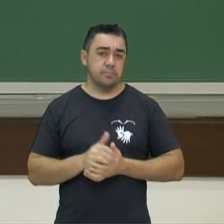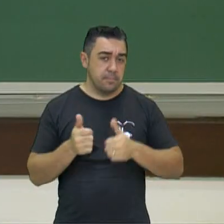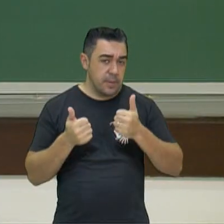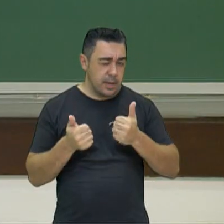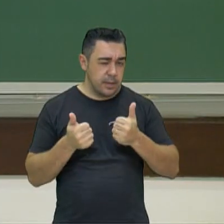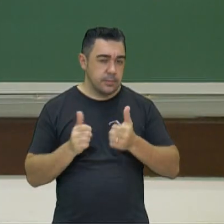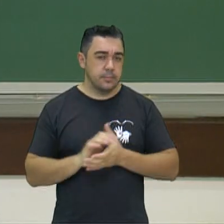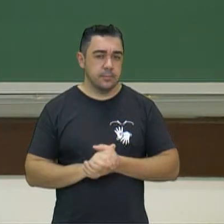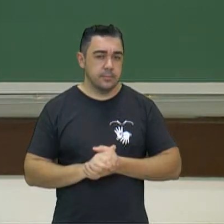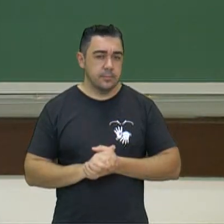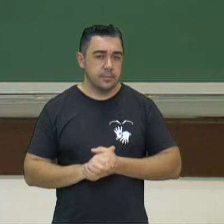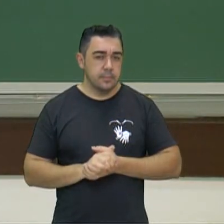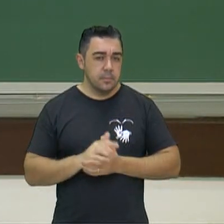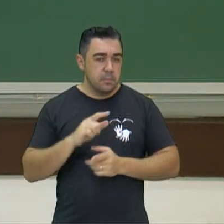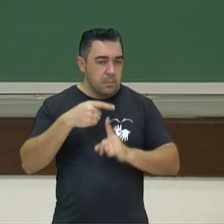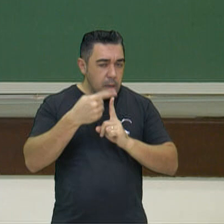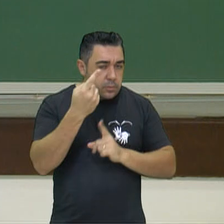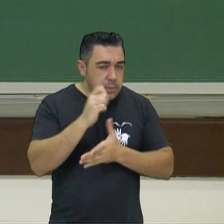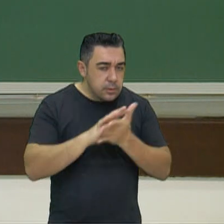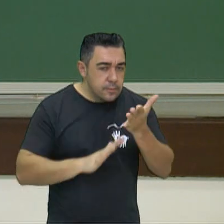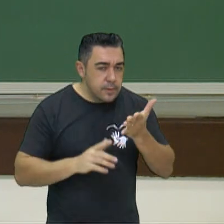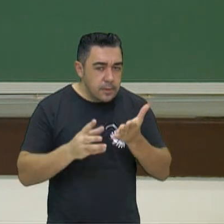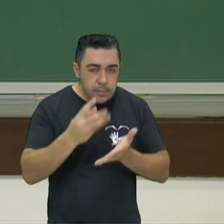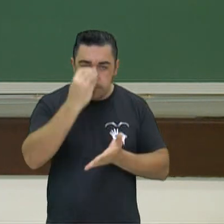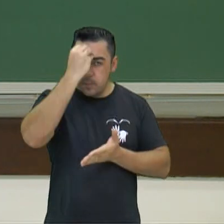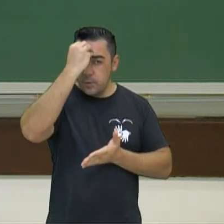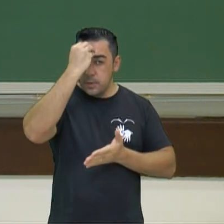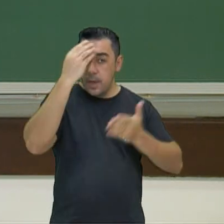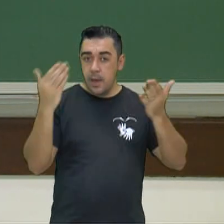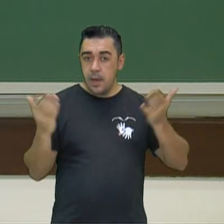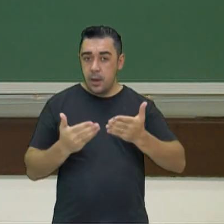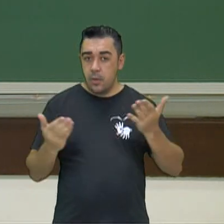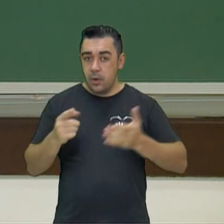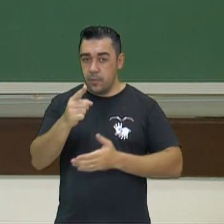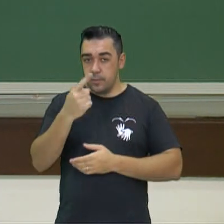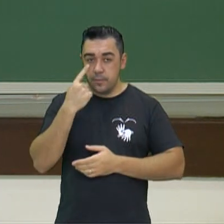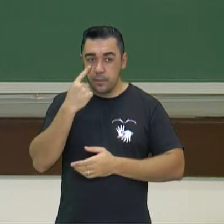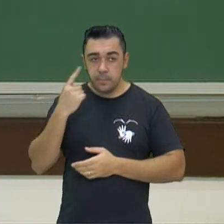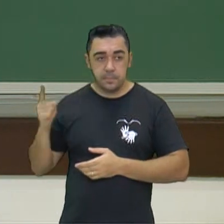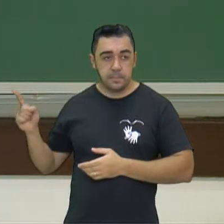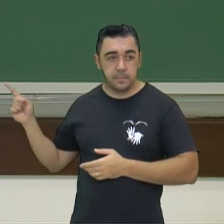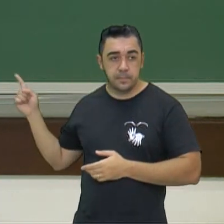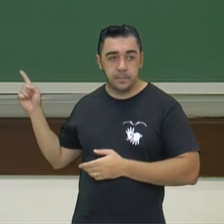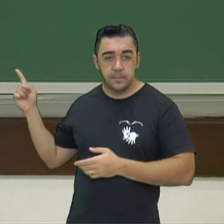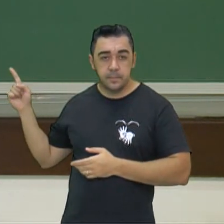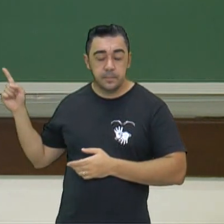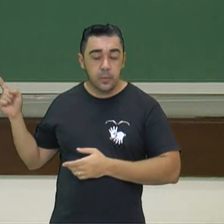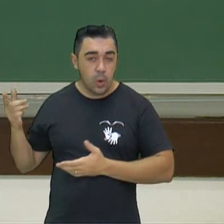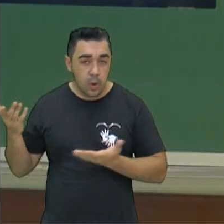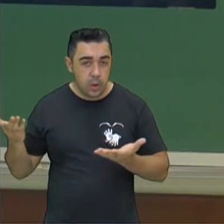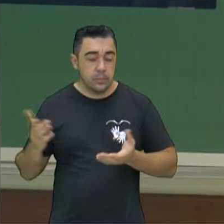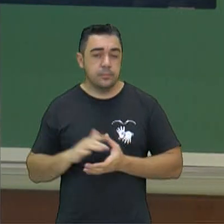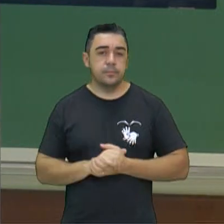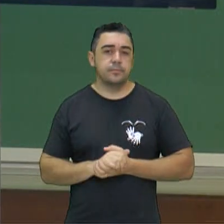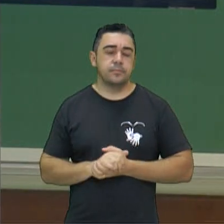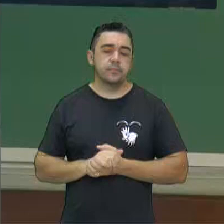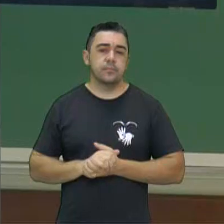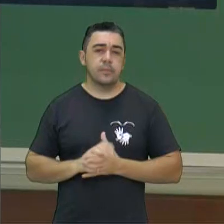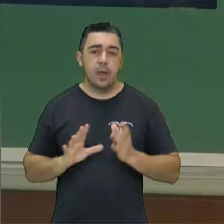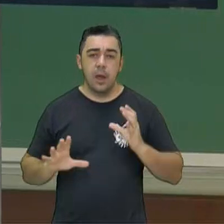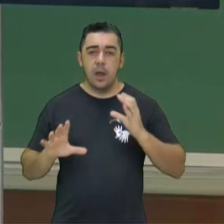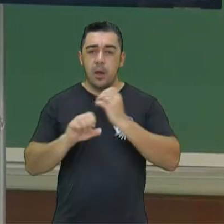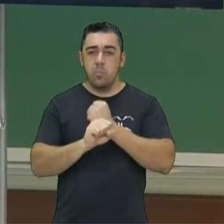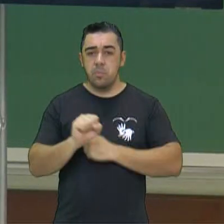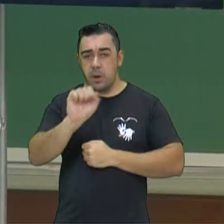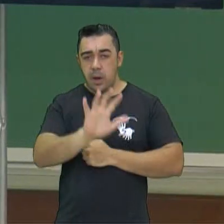Beleza? Vamos fazer mais um para poder fixar? Agora vocês vão ver. Olha lá. Ao calcular a área